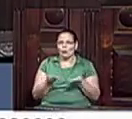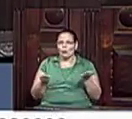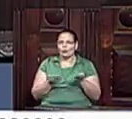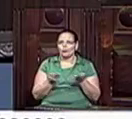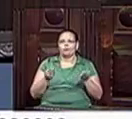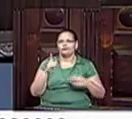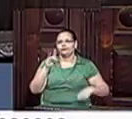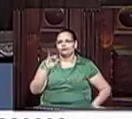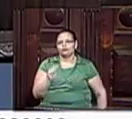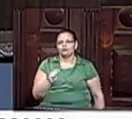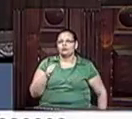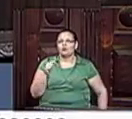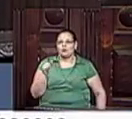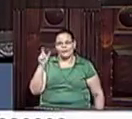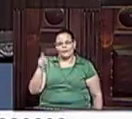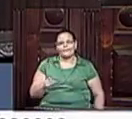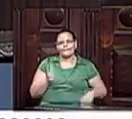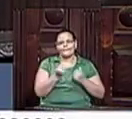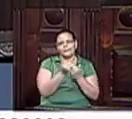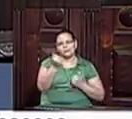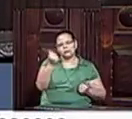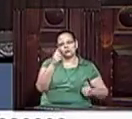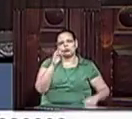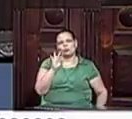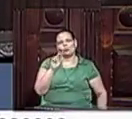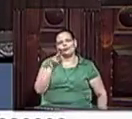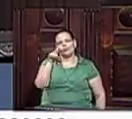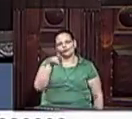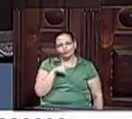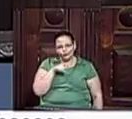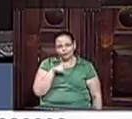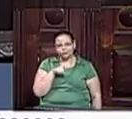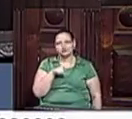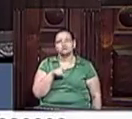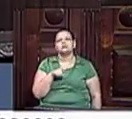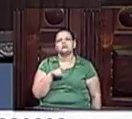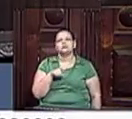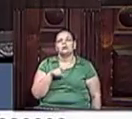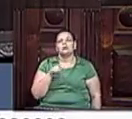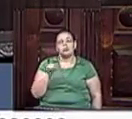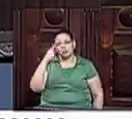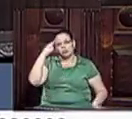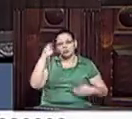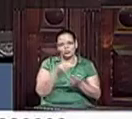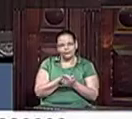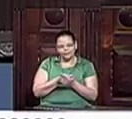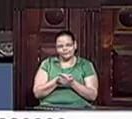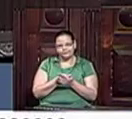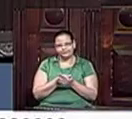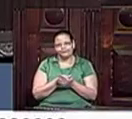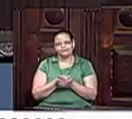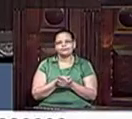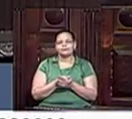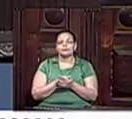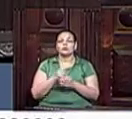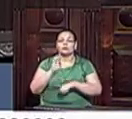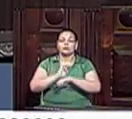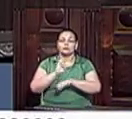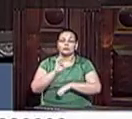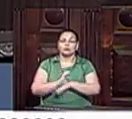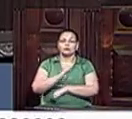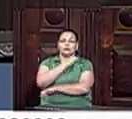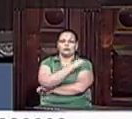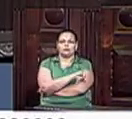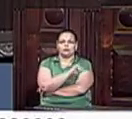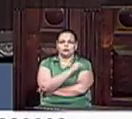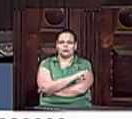dia que o ministro Fux ia tomar a decisão. E o Estado do Rio de